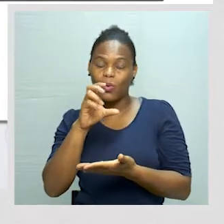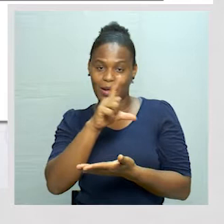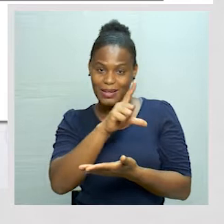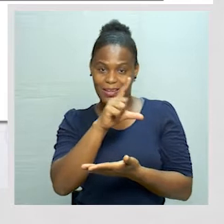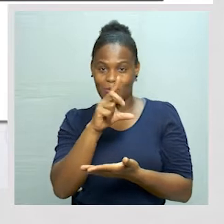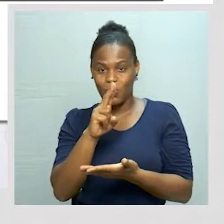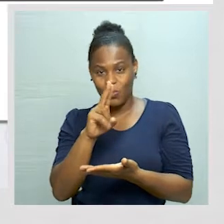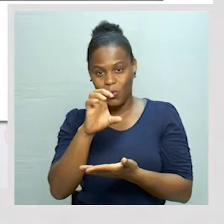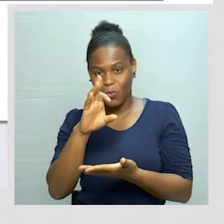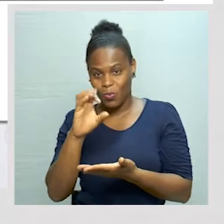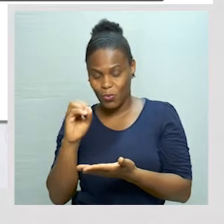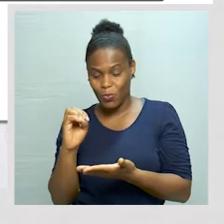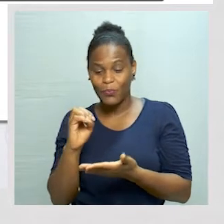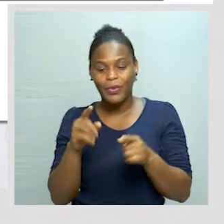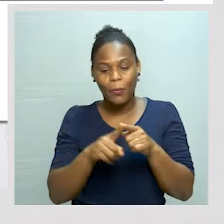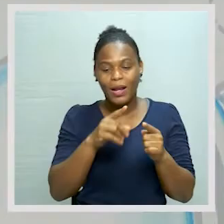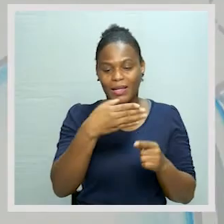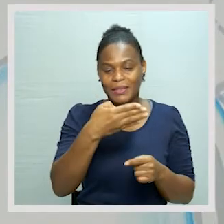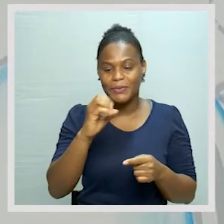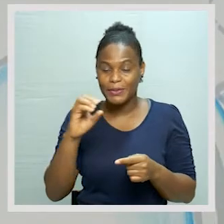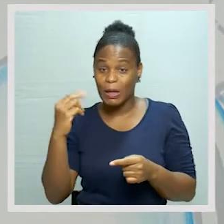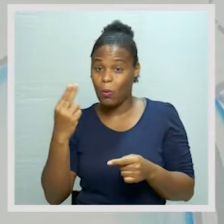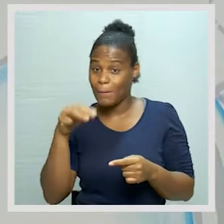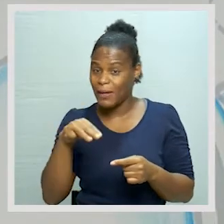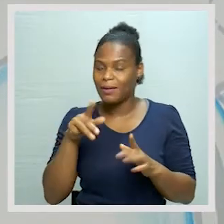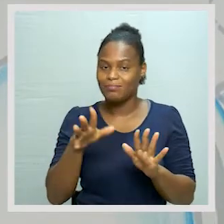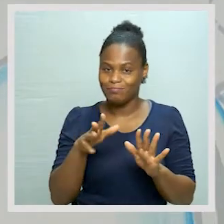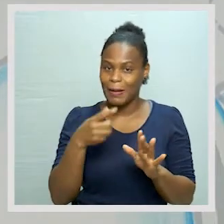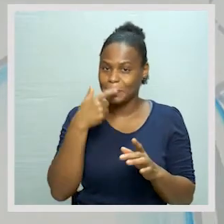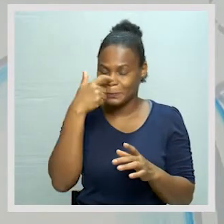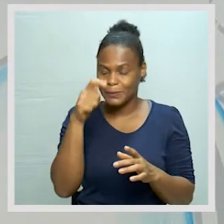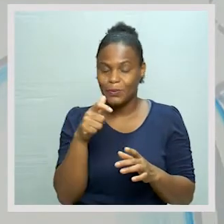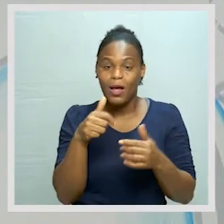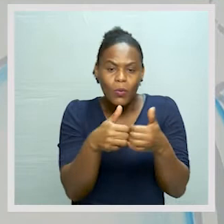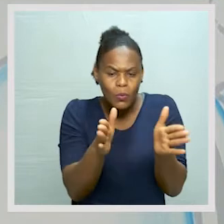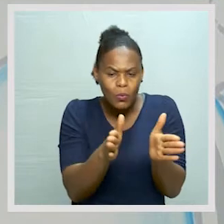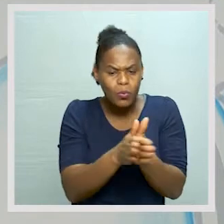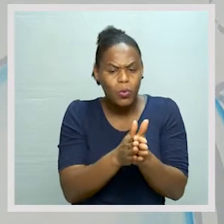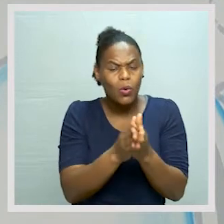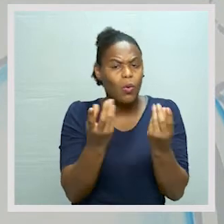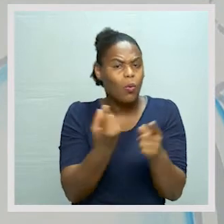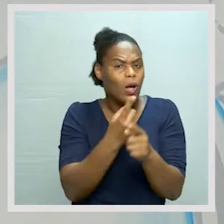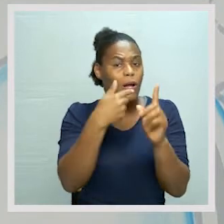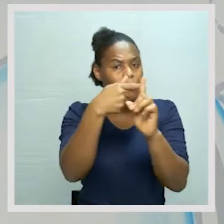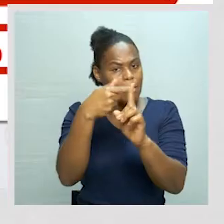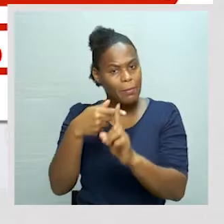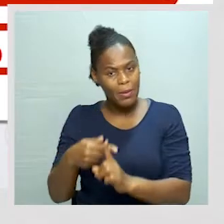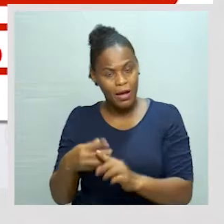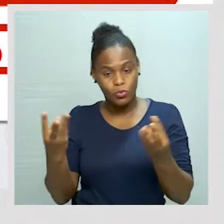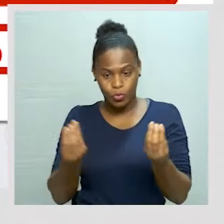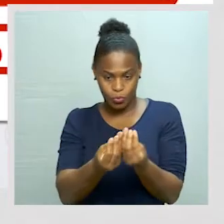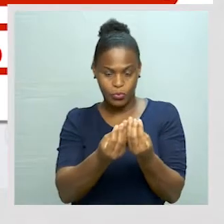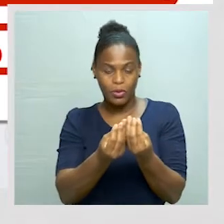de 700 unidades monetárias. Se somarmos todas essas remunerações, nós